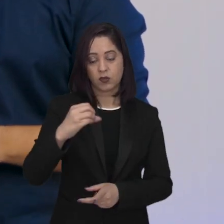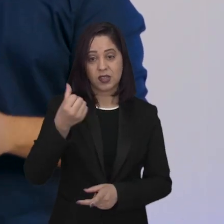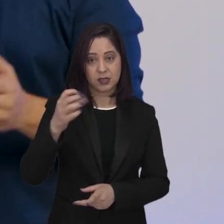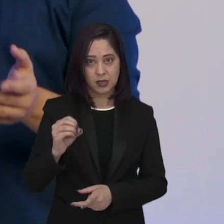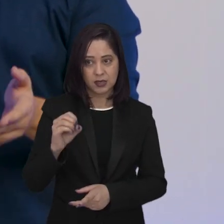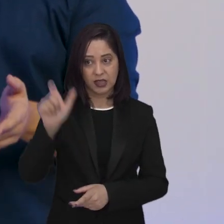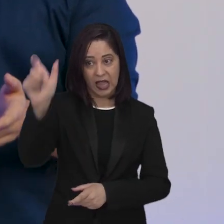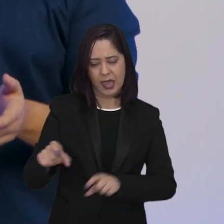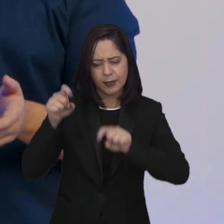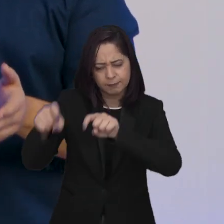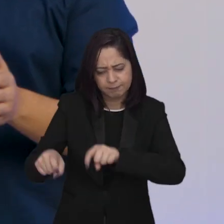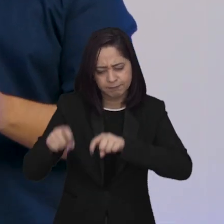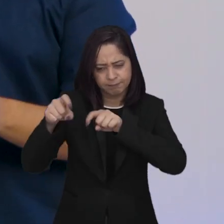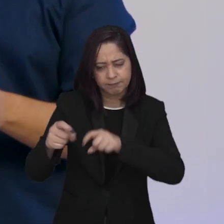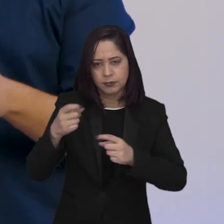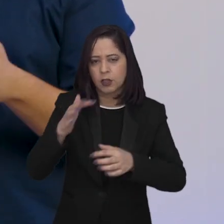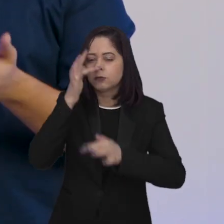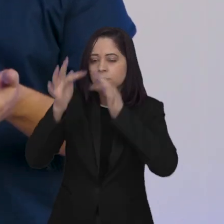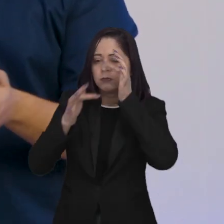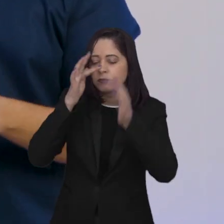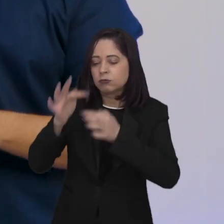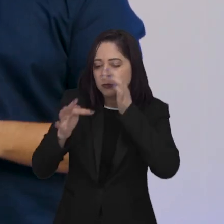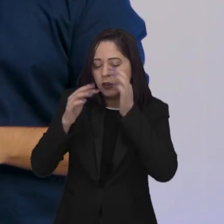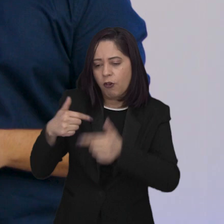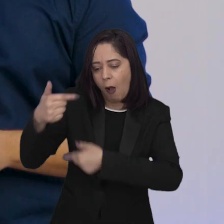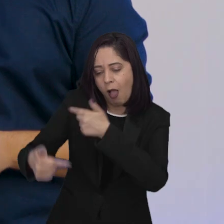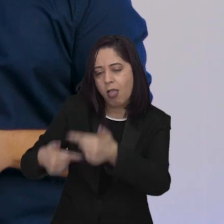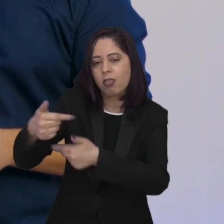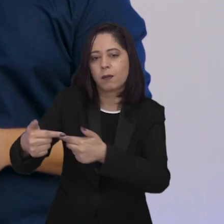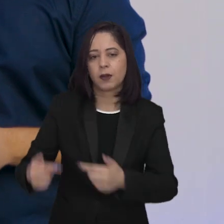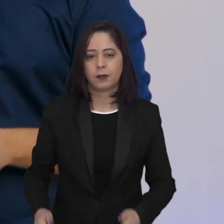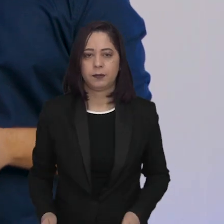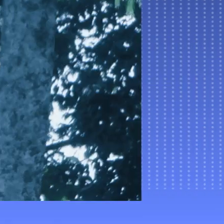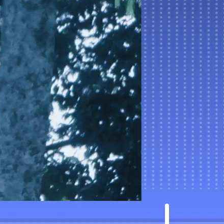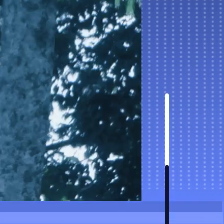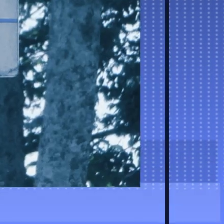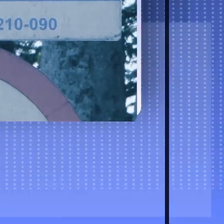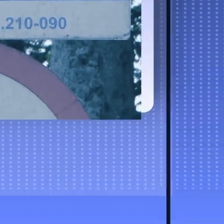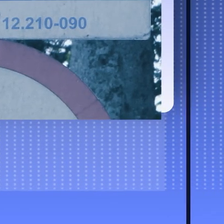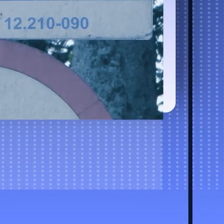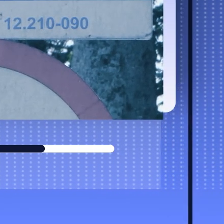60. Trabalhou na produção de orquídeas e ajudou no paisagismo da cidade.